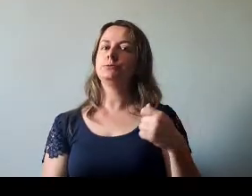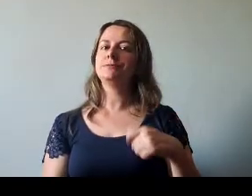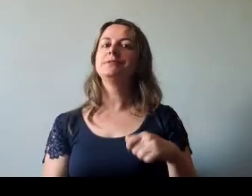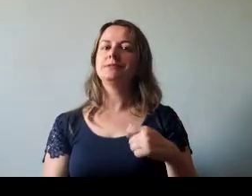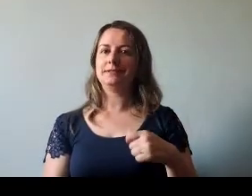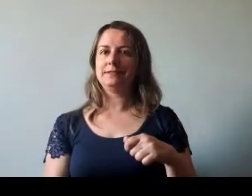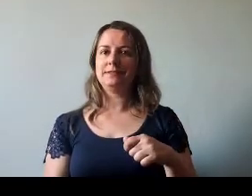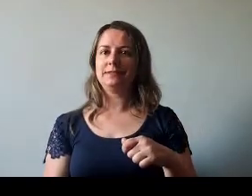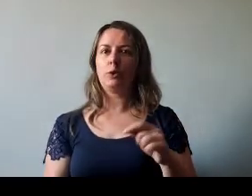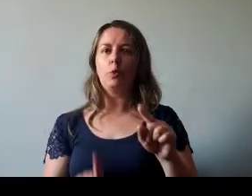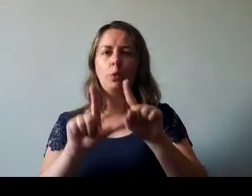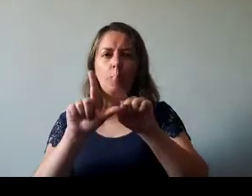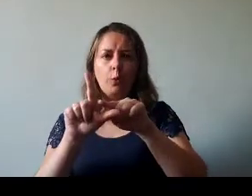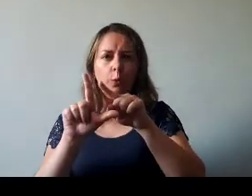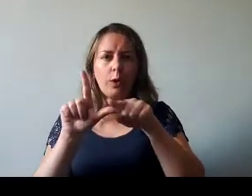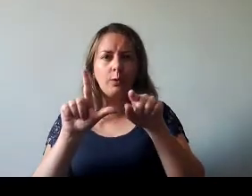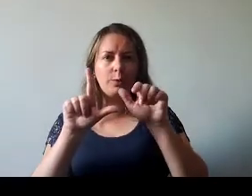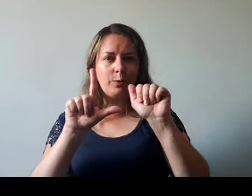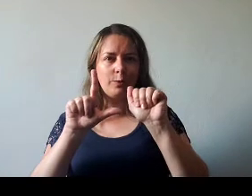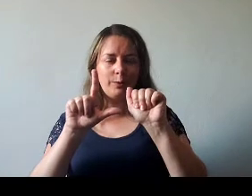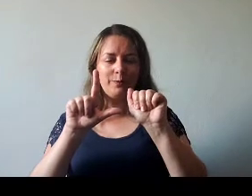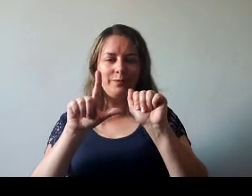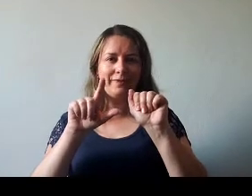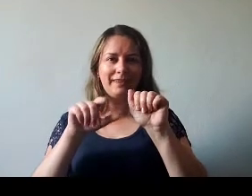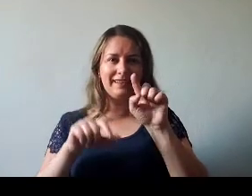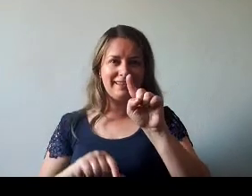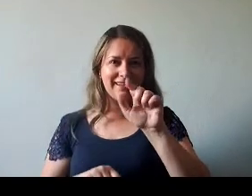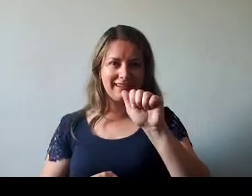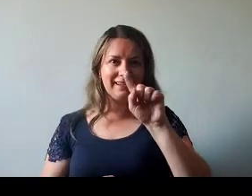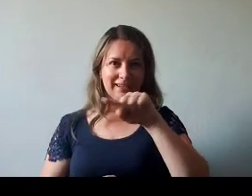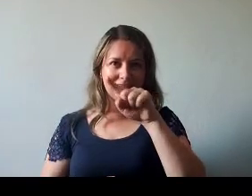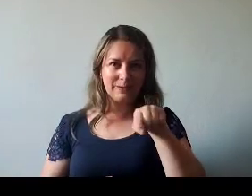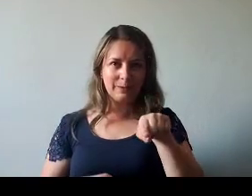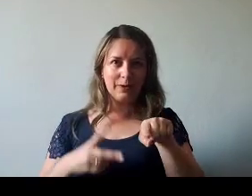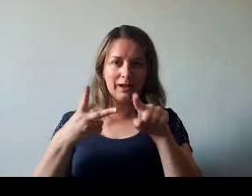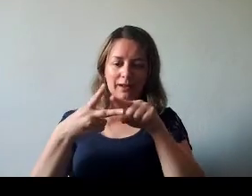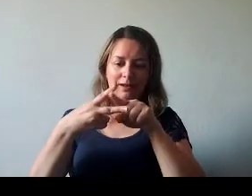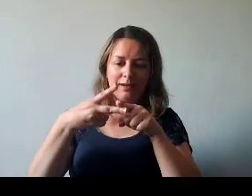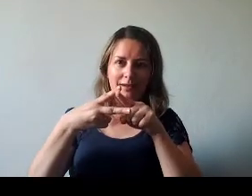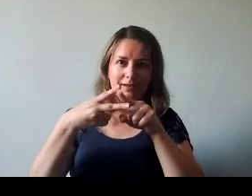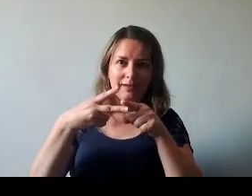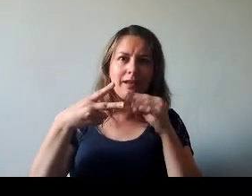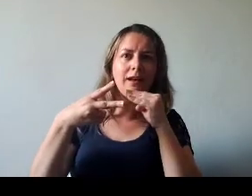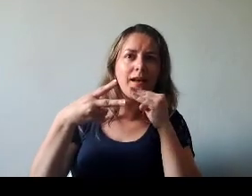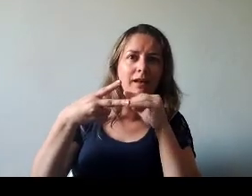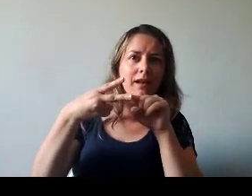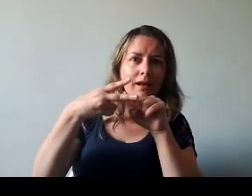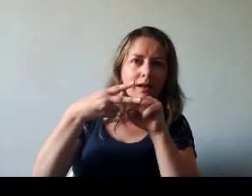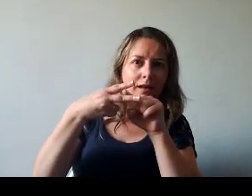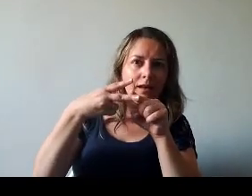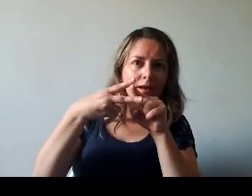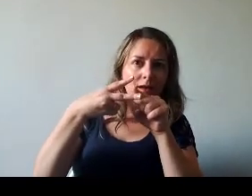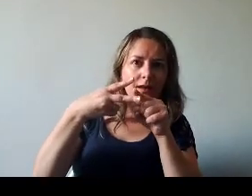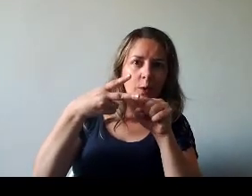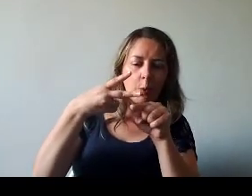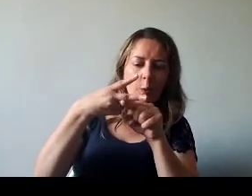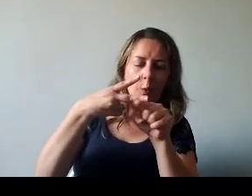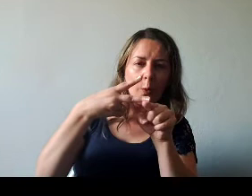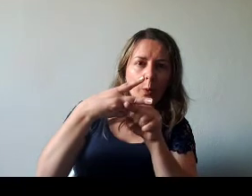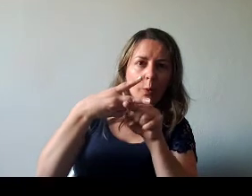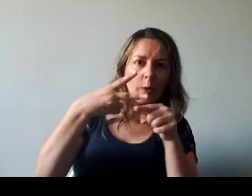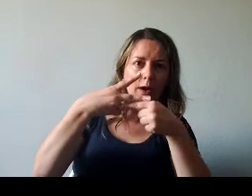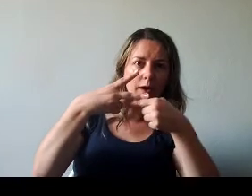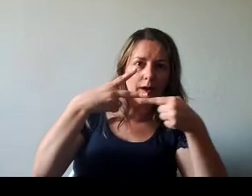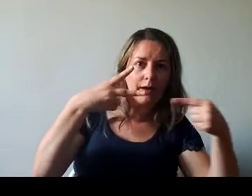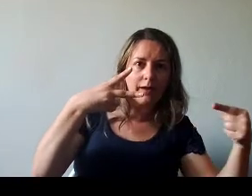aqui, ó. É o ângulo entre essa reta aqui, que é paralela ao eixo, e a reta do gráfico,